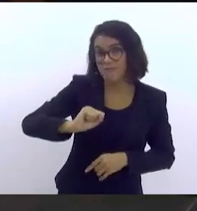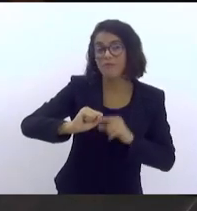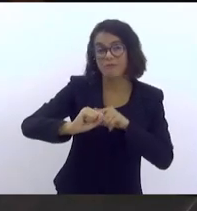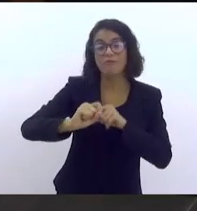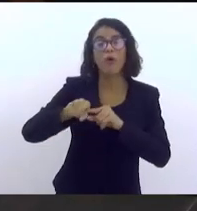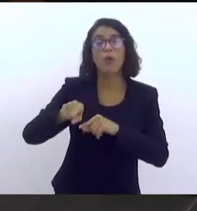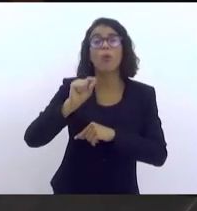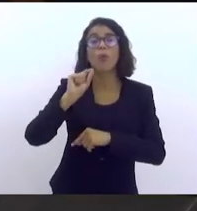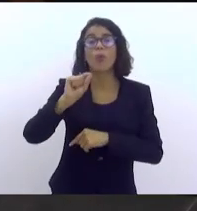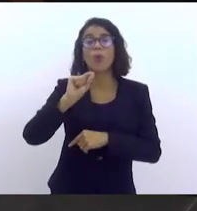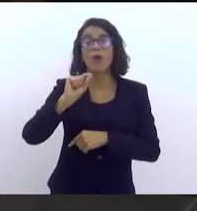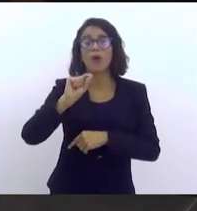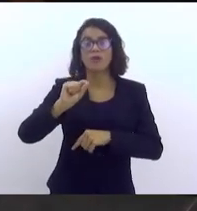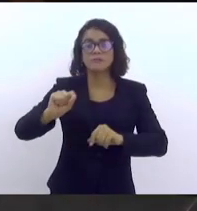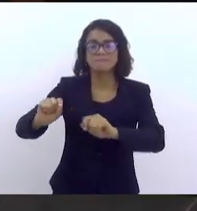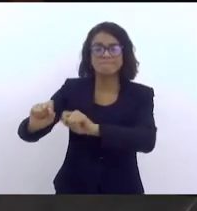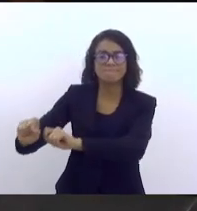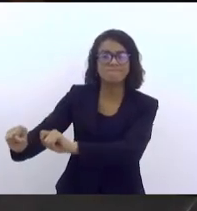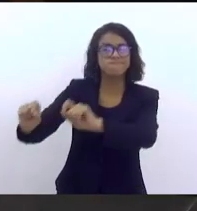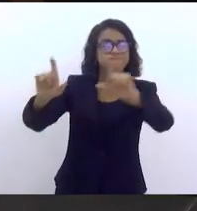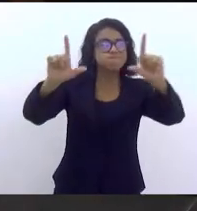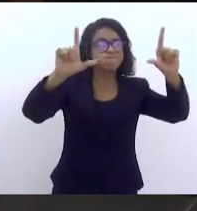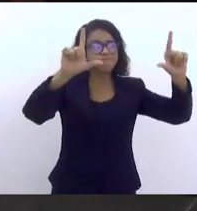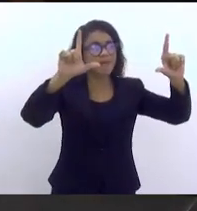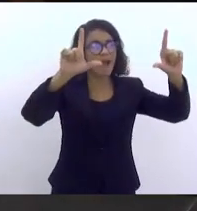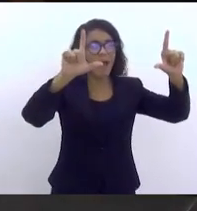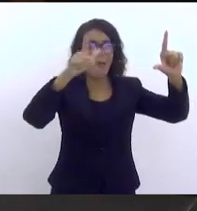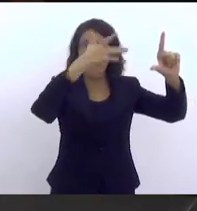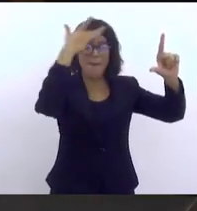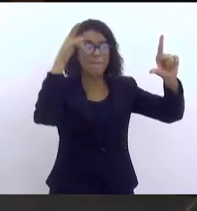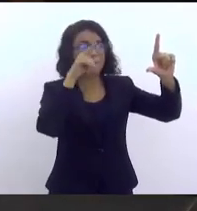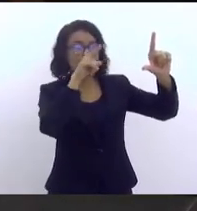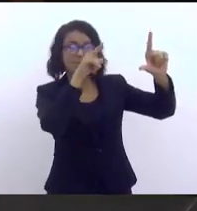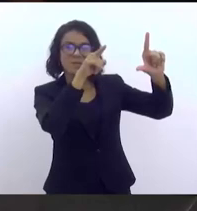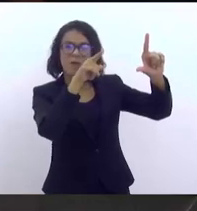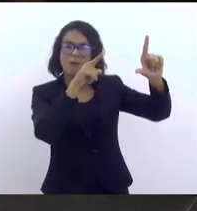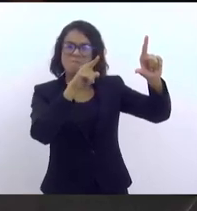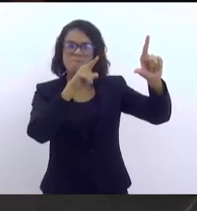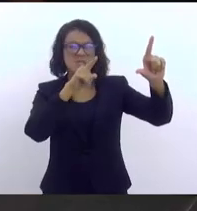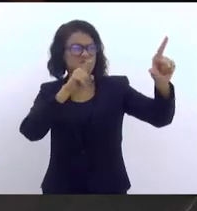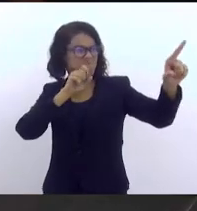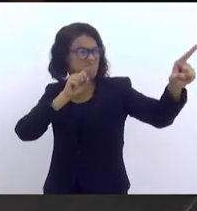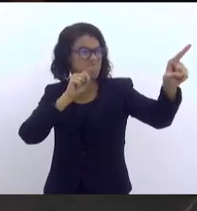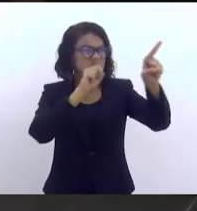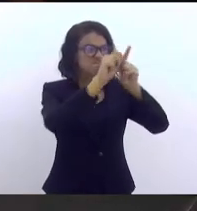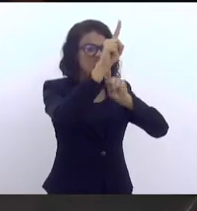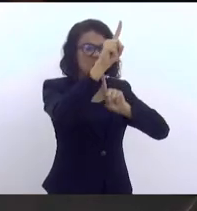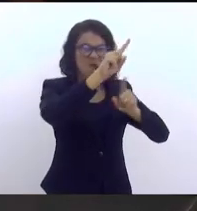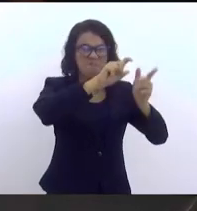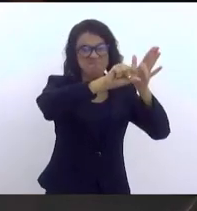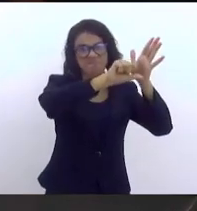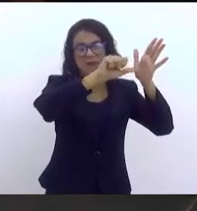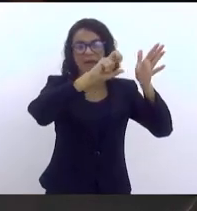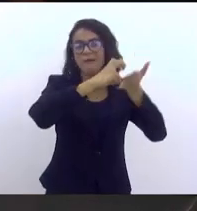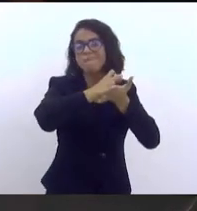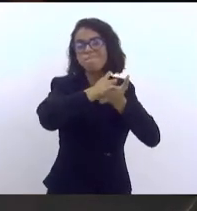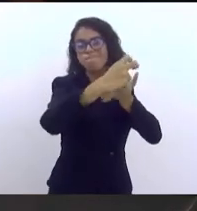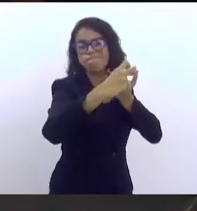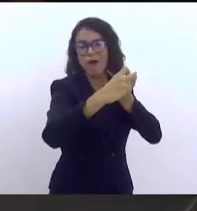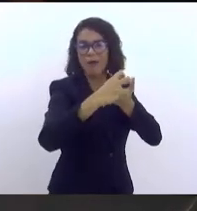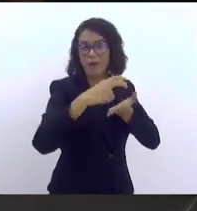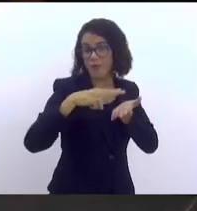colocado né como alguém que deveria ser expurgado do vocabulário Educacional